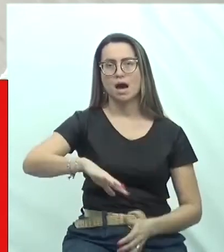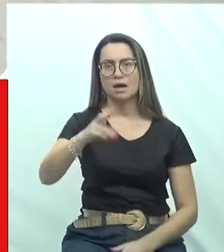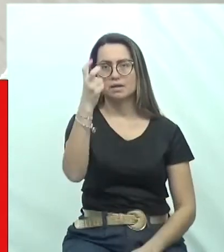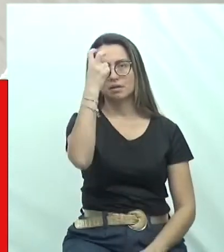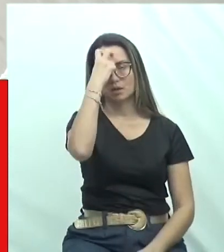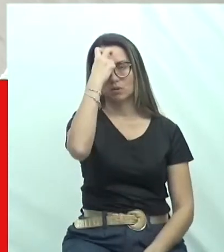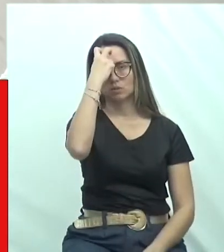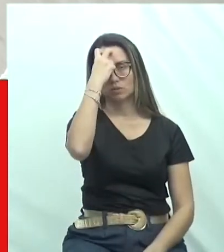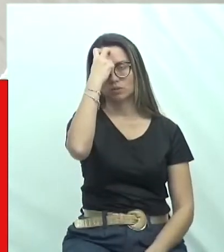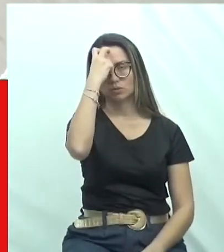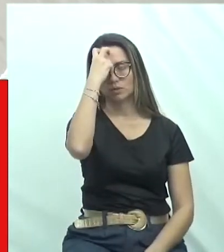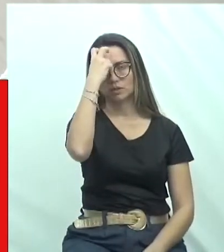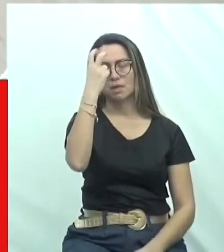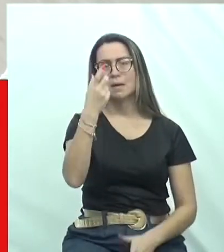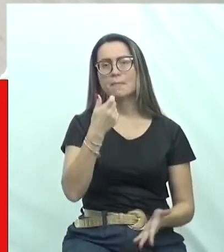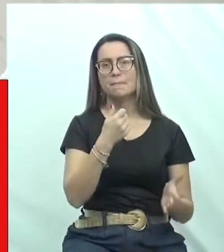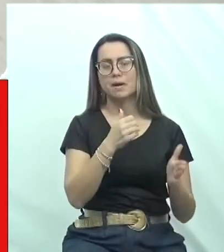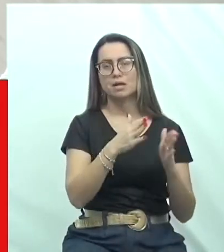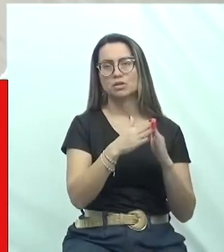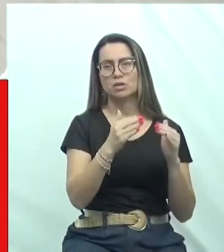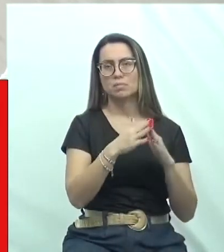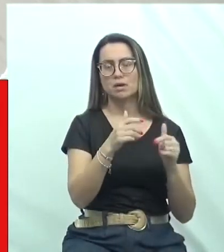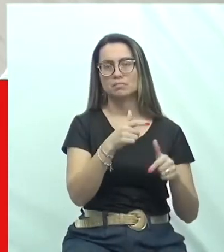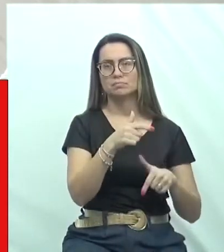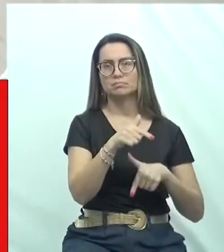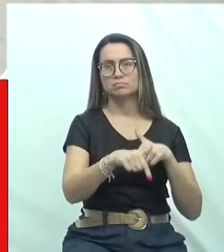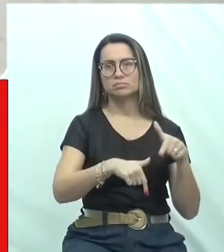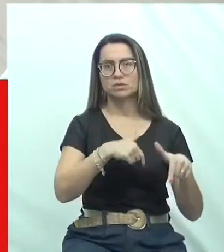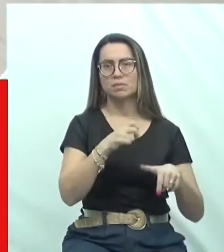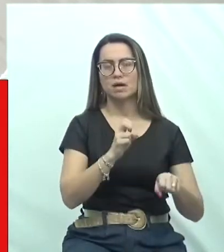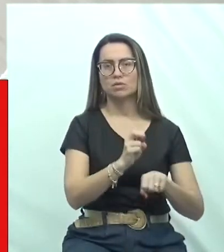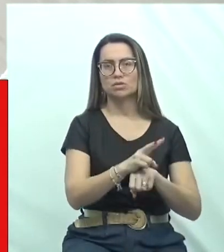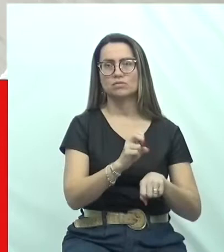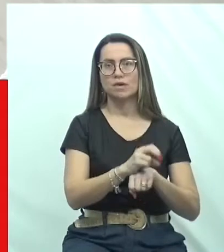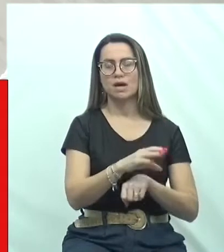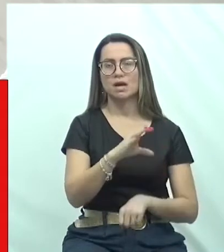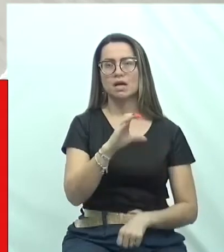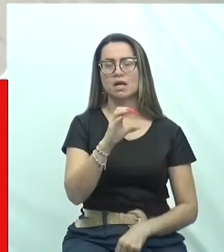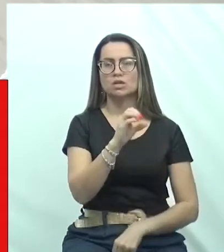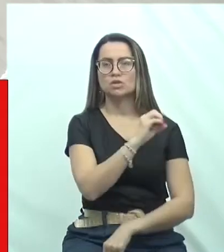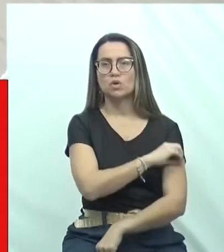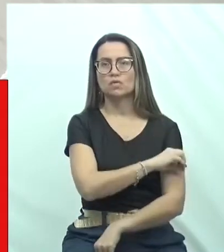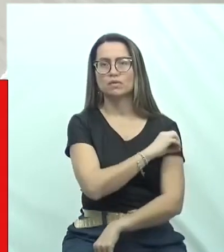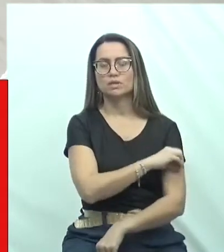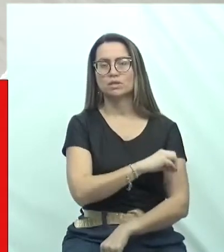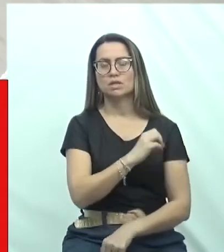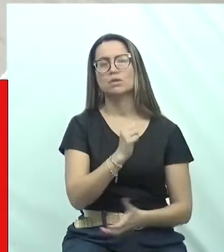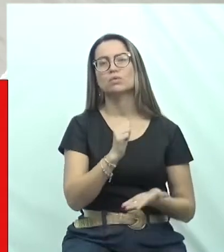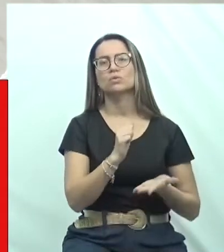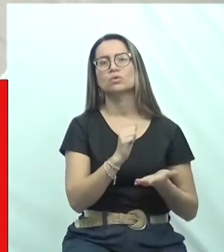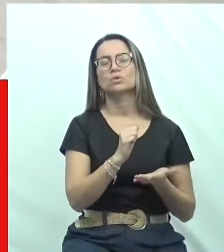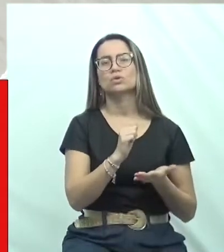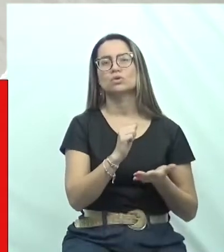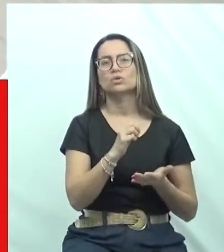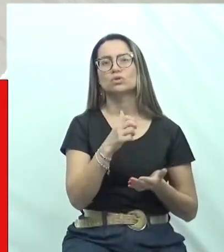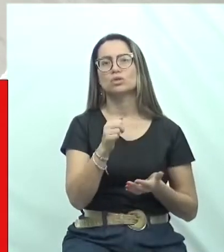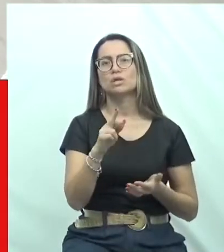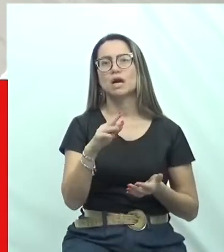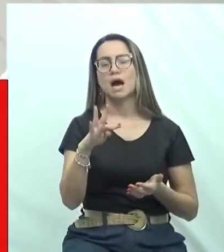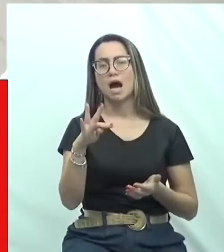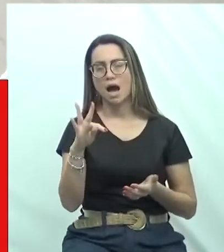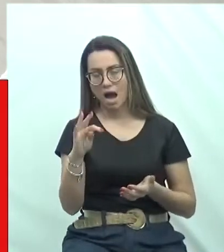Executivo para contratação de oficineiros de arte e cultura. Caso positivo, quando?